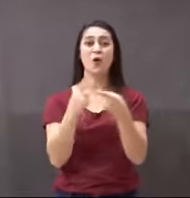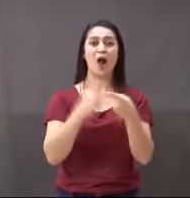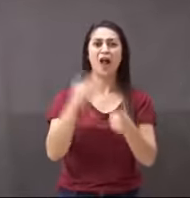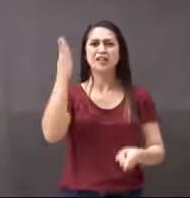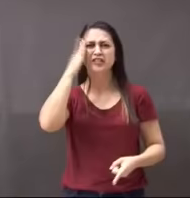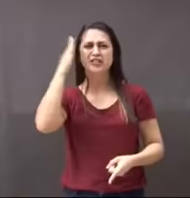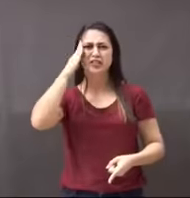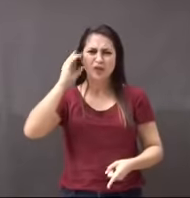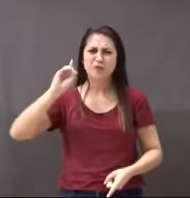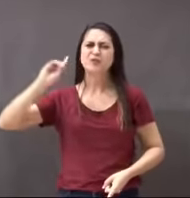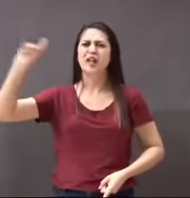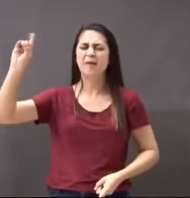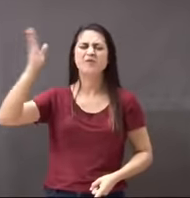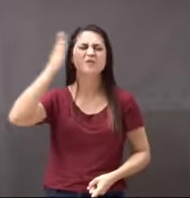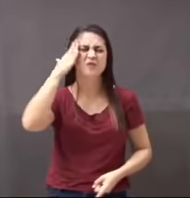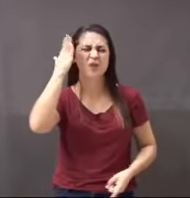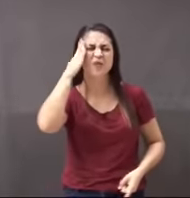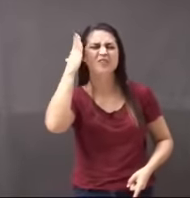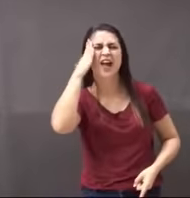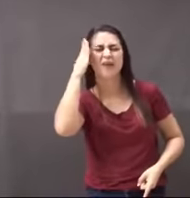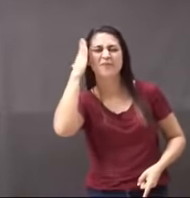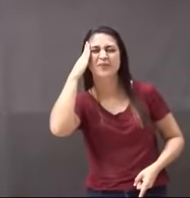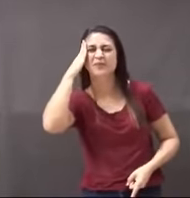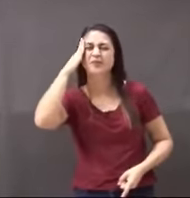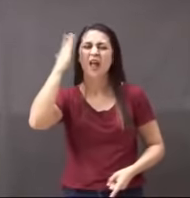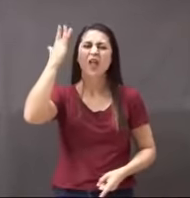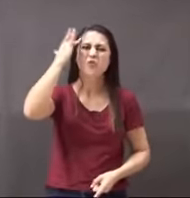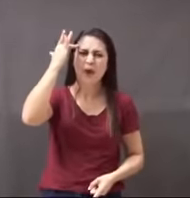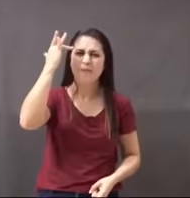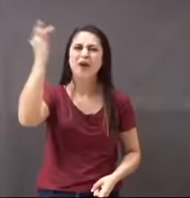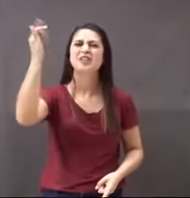Pois só eu sei, eu sinto o papai aqui.